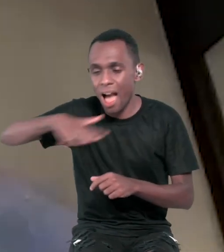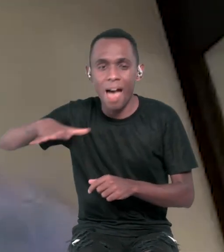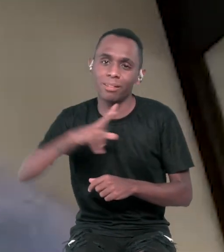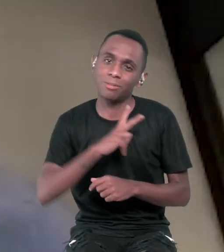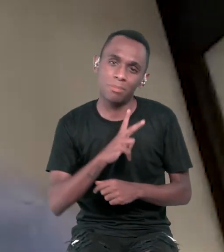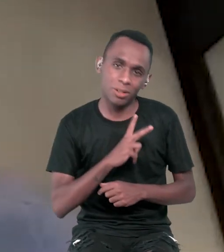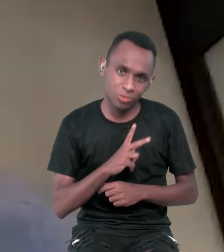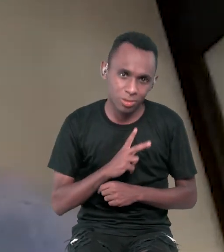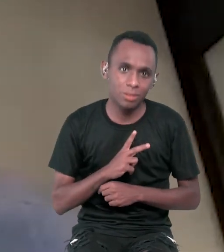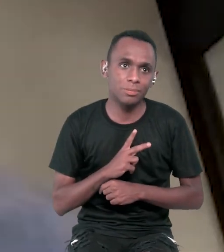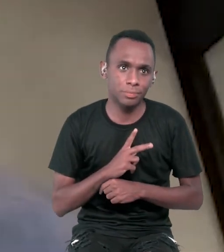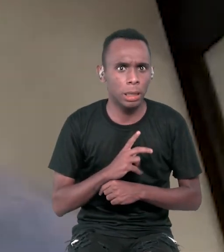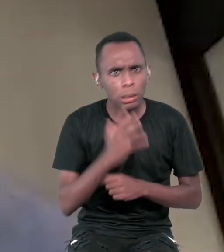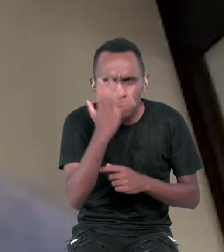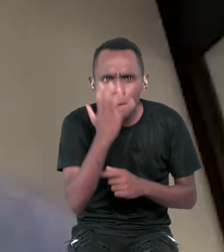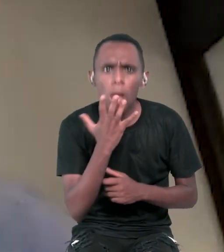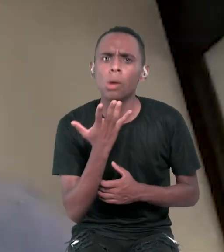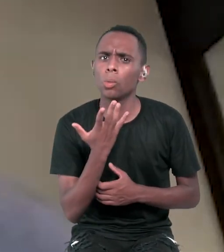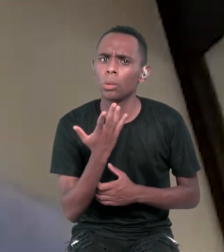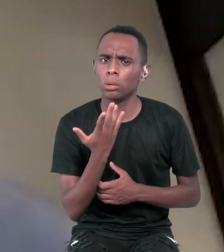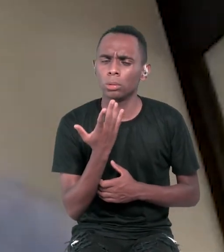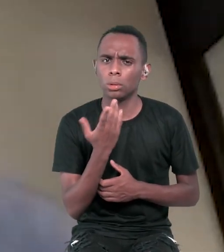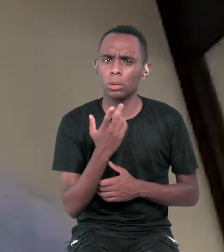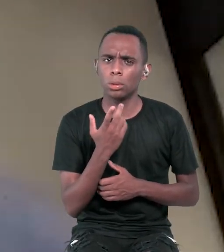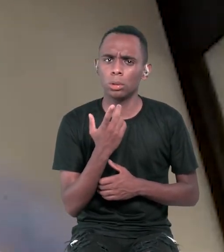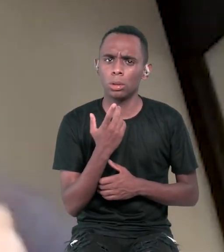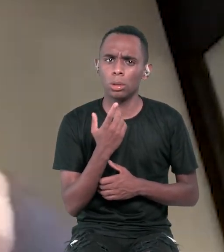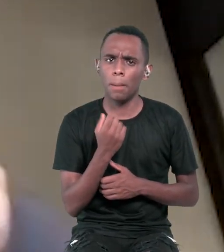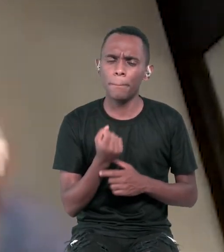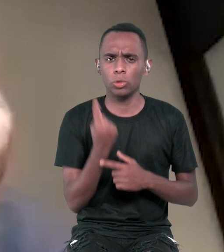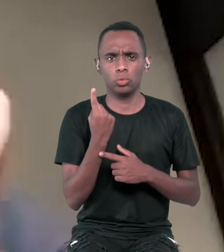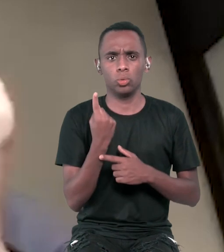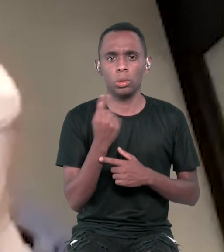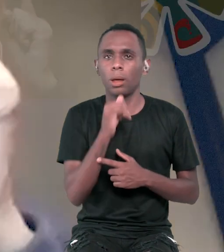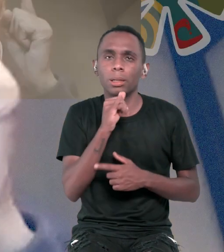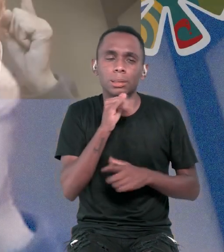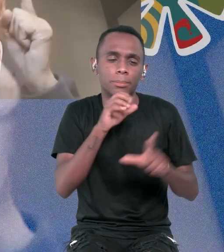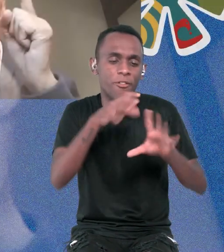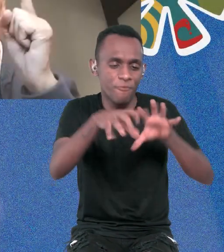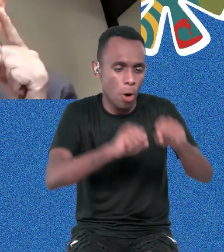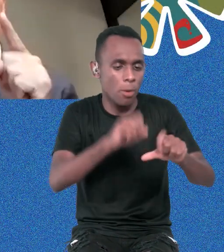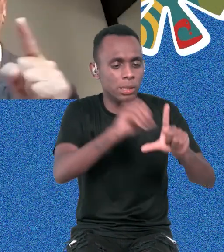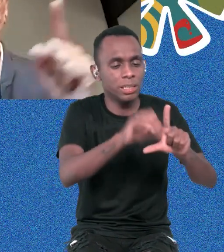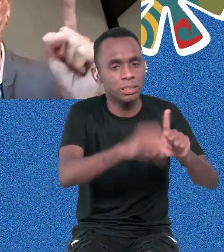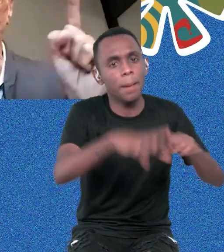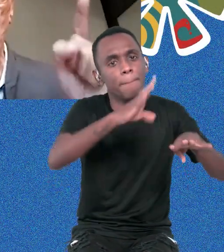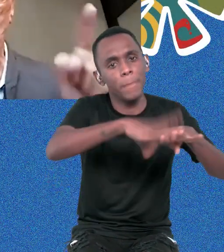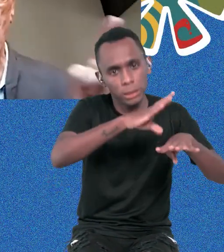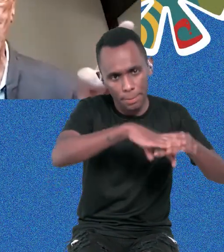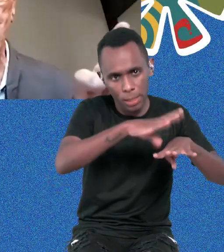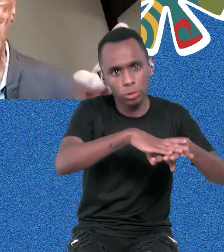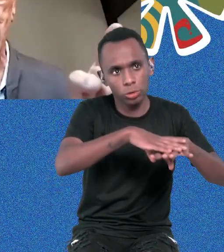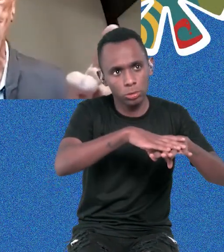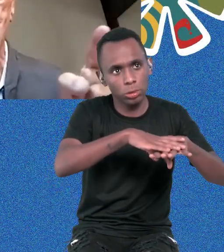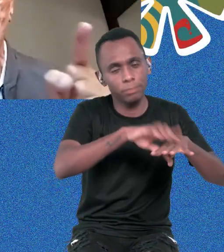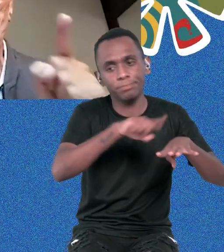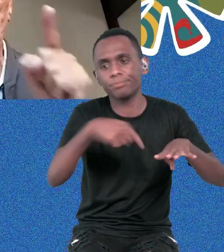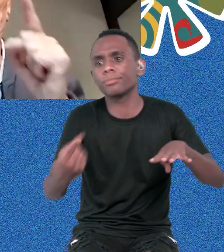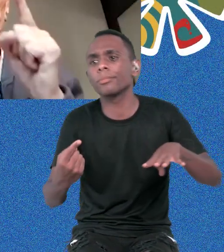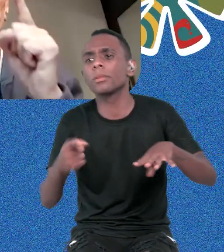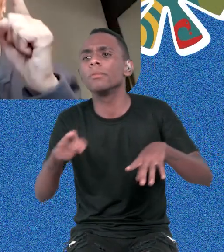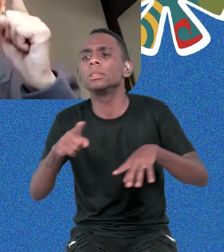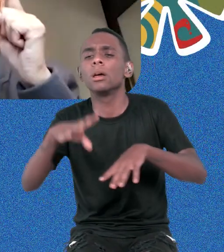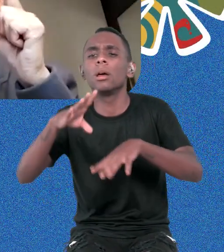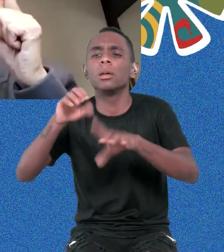campos de propriedade. Isto é muito sério. Você é licenciado em matemática. Você é o único que sabe matemática.